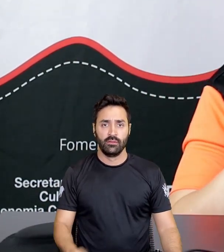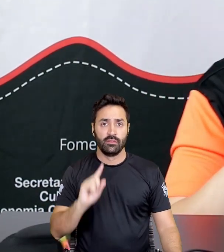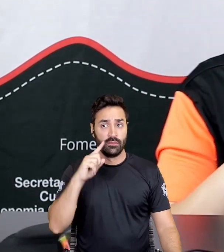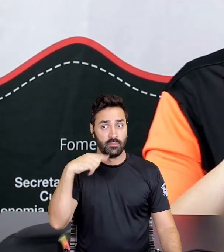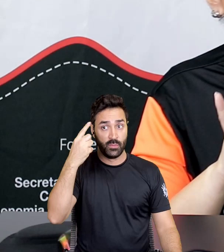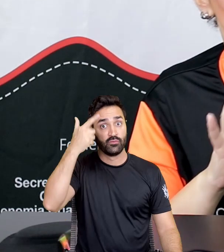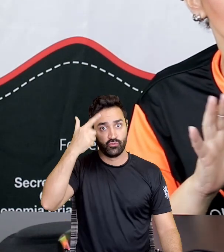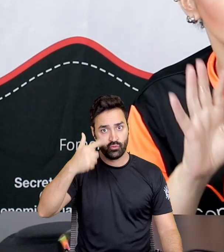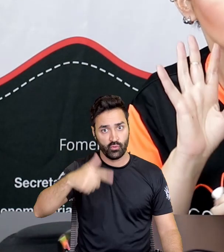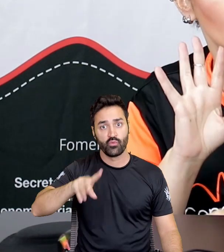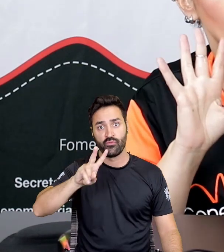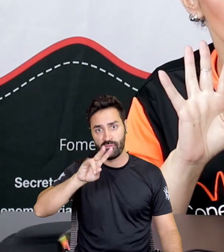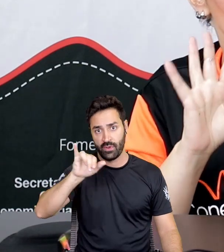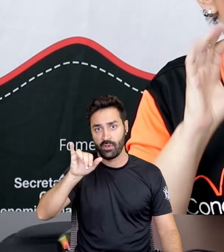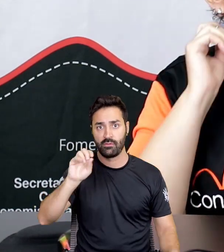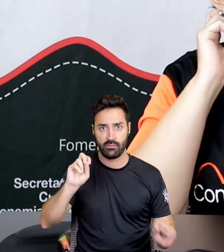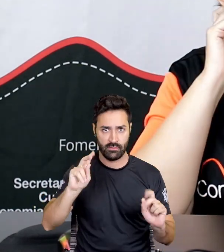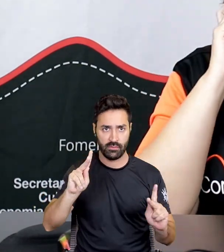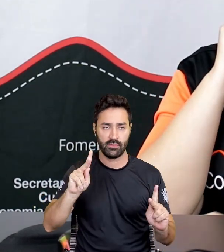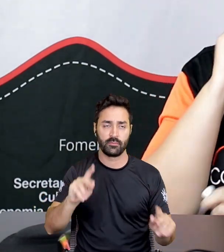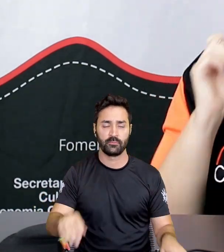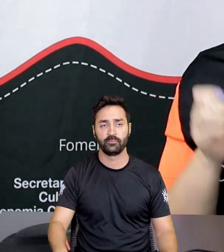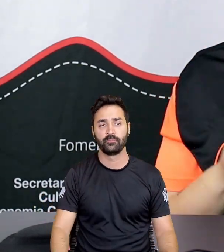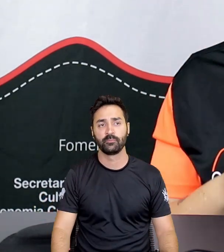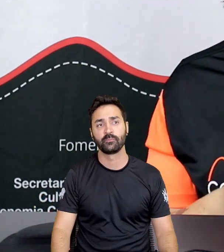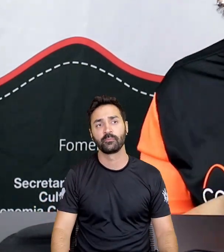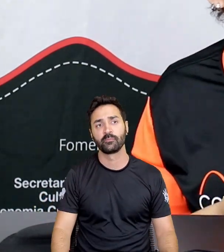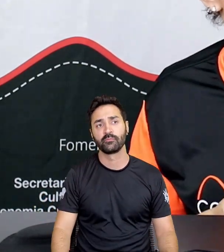já, tá? Então, vamos lá.